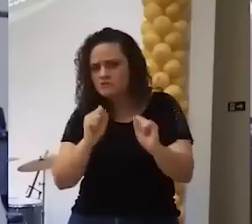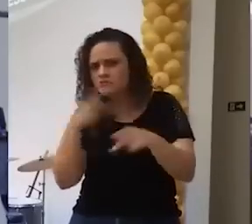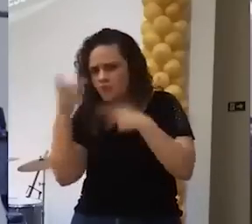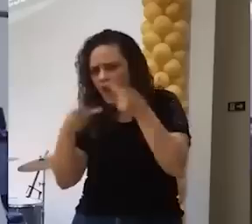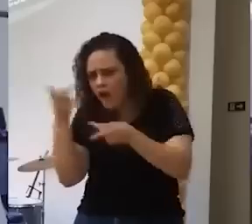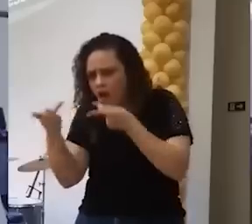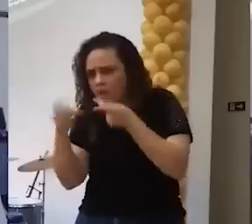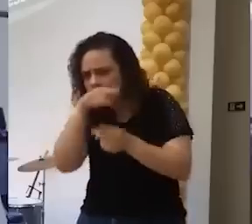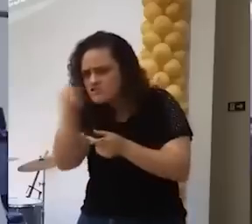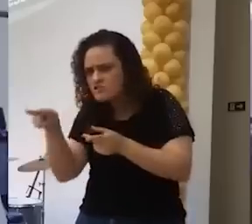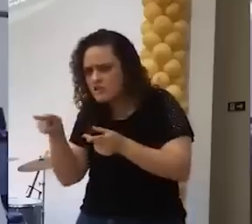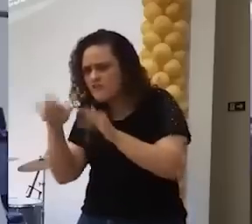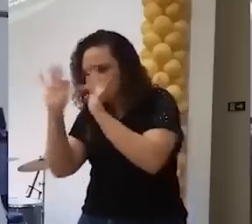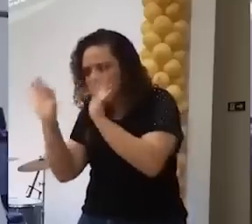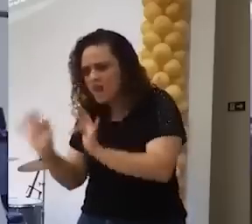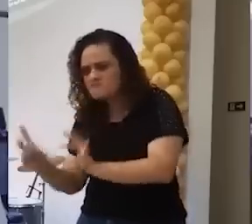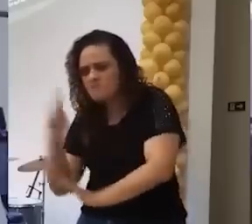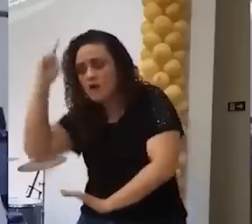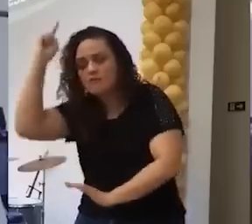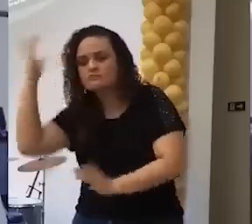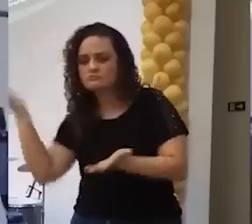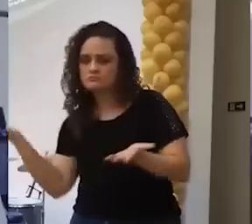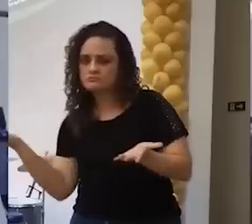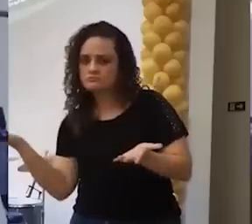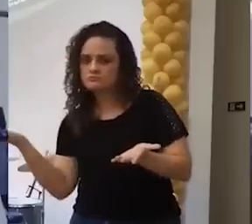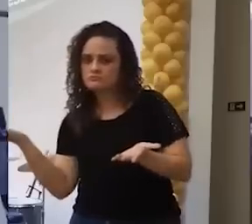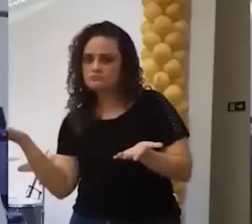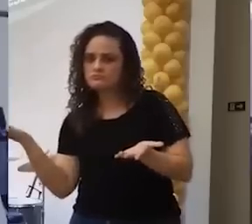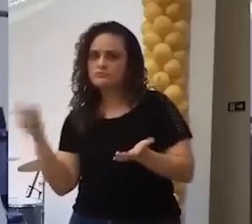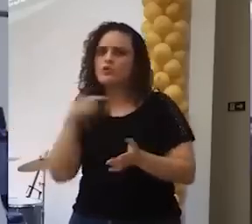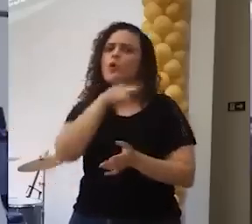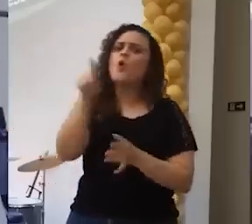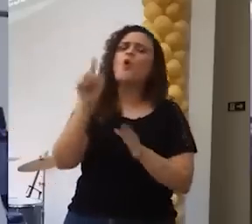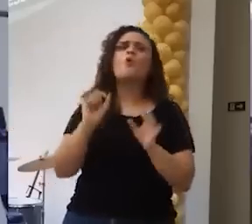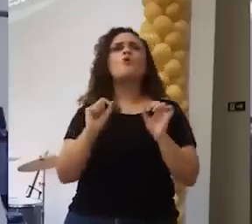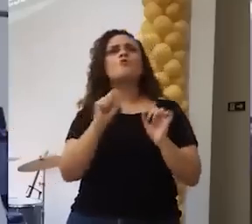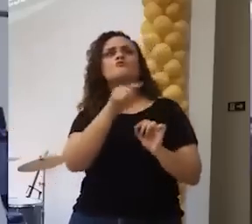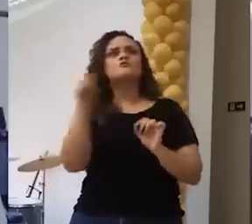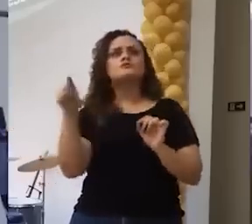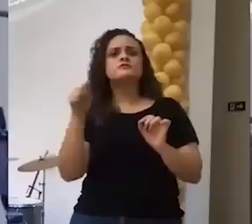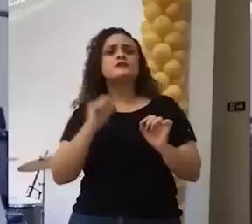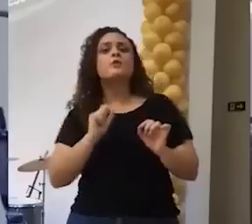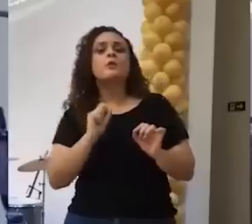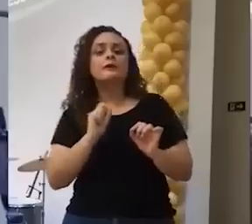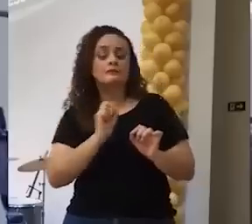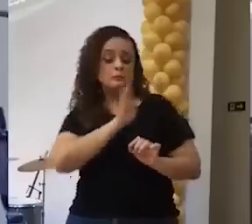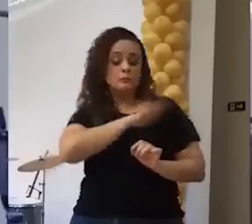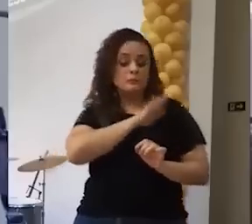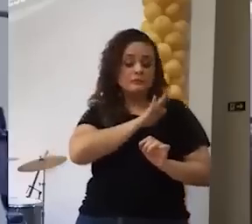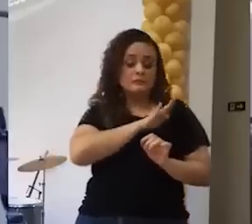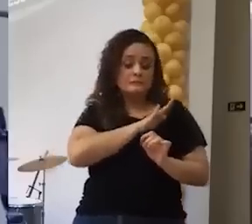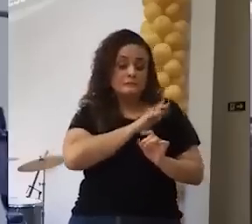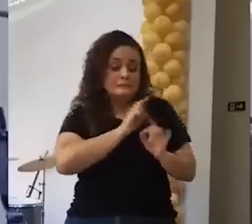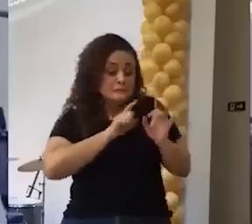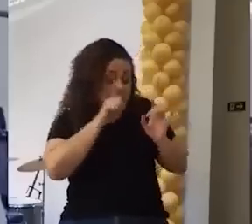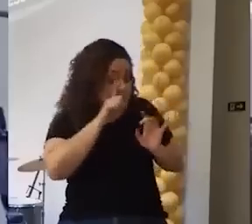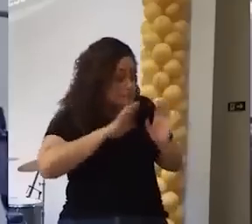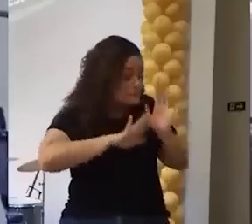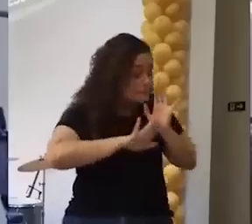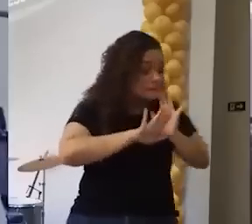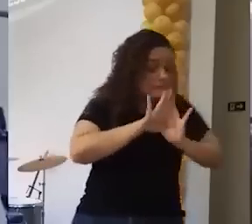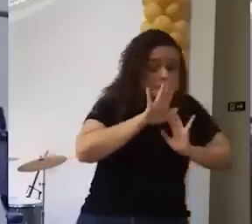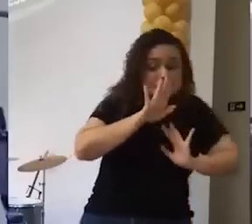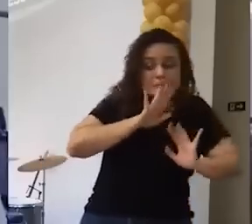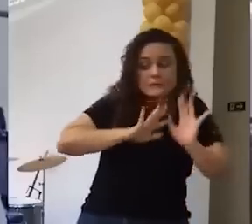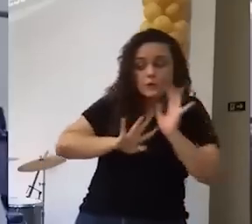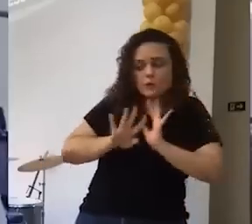Bom, é provável que a essas alturas você já esteja criando alguns mecanismos de defesa aí no seu coração, dizendo assim: o pastor